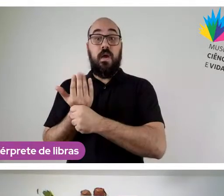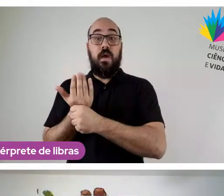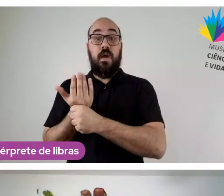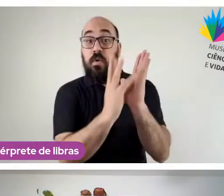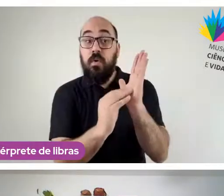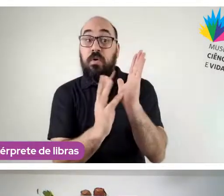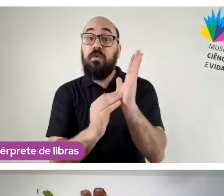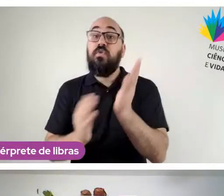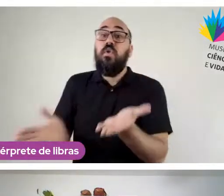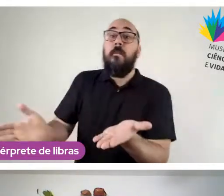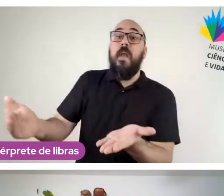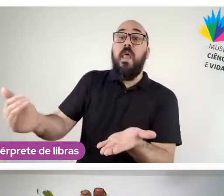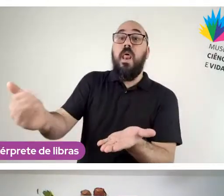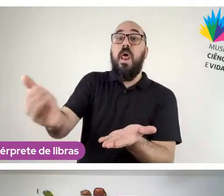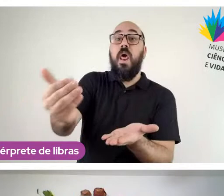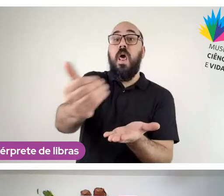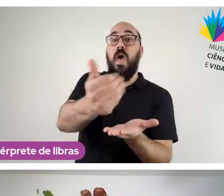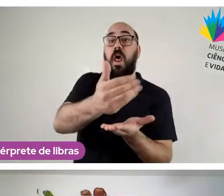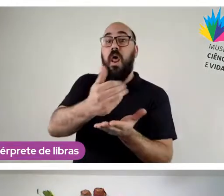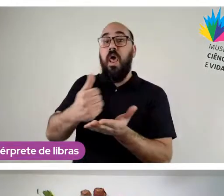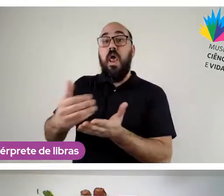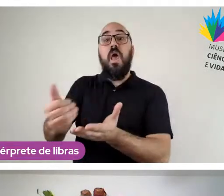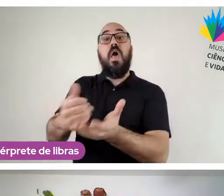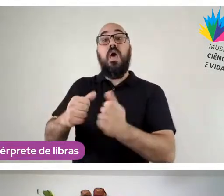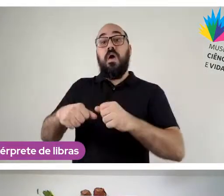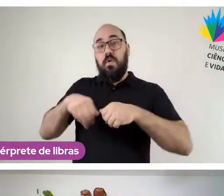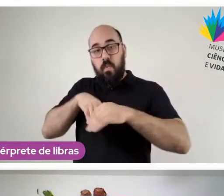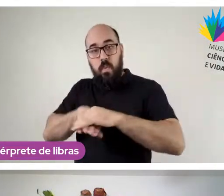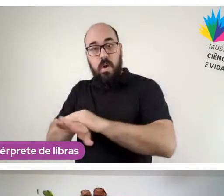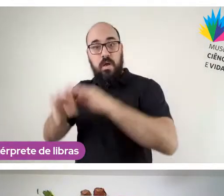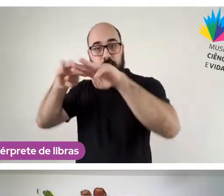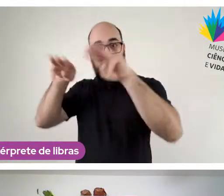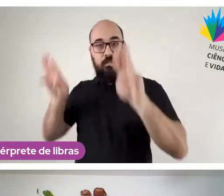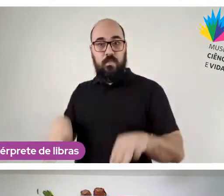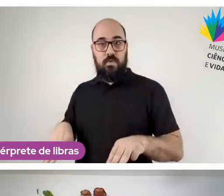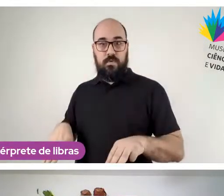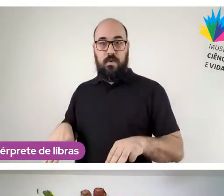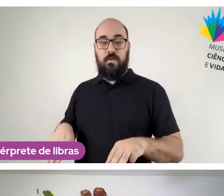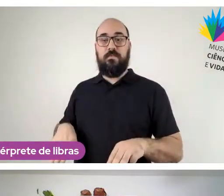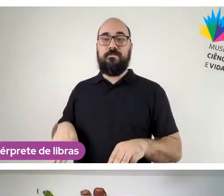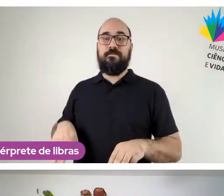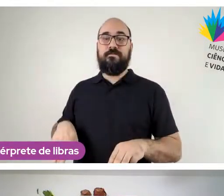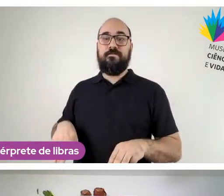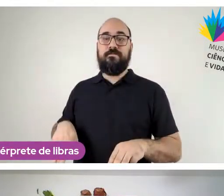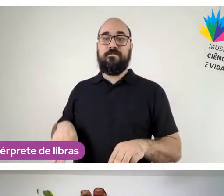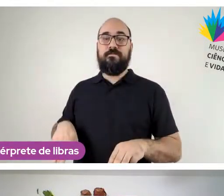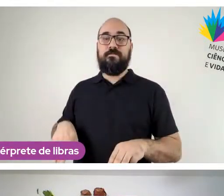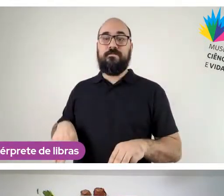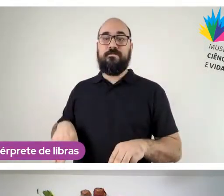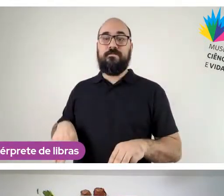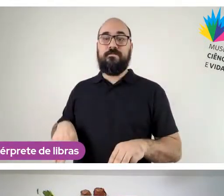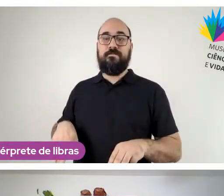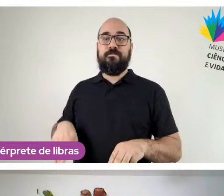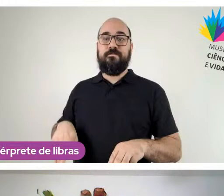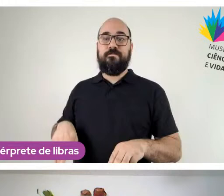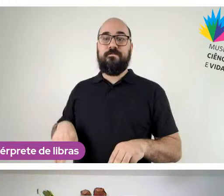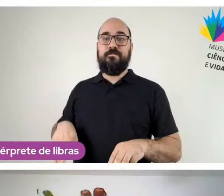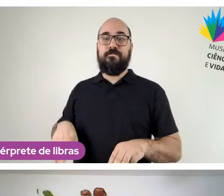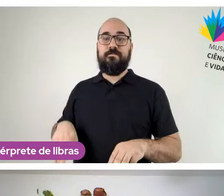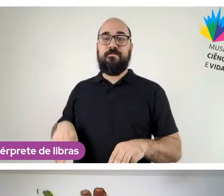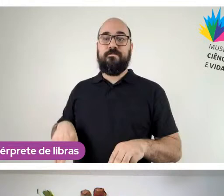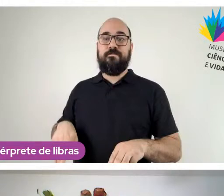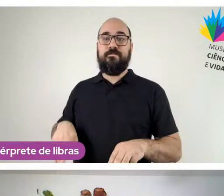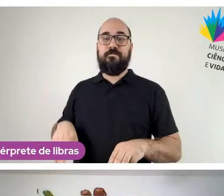e vai ser um ganho muito importante para a gente. Também já determinei ao